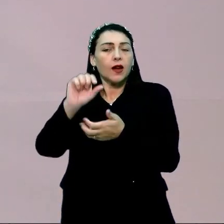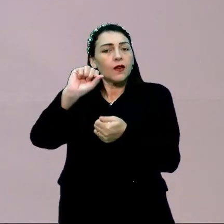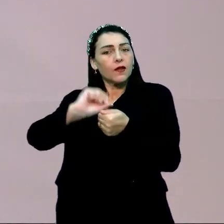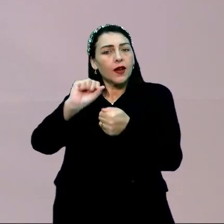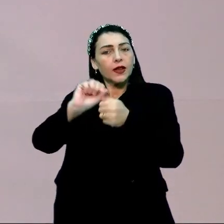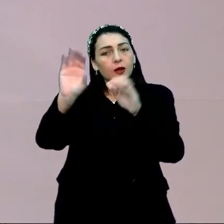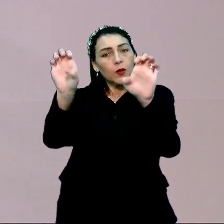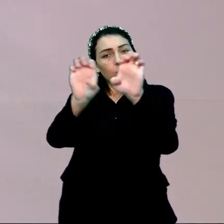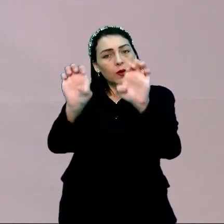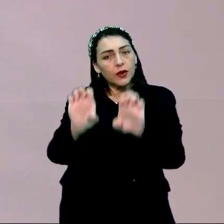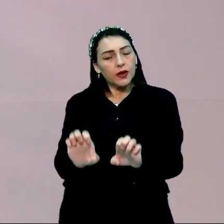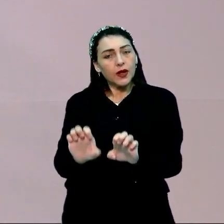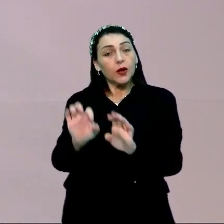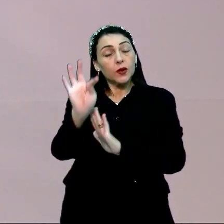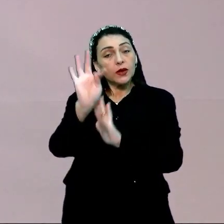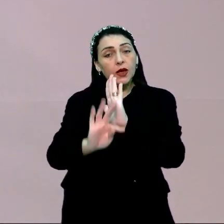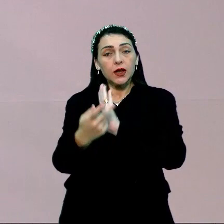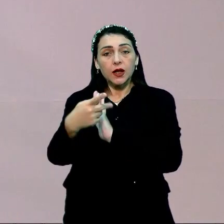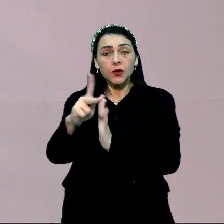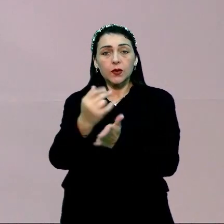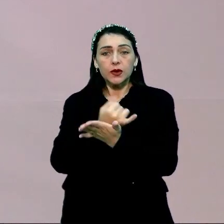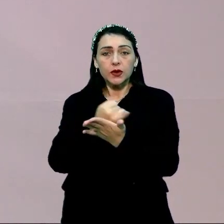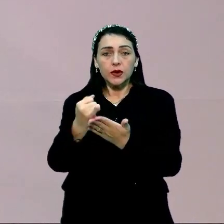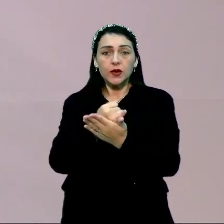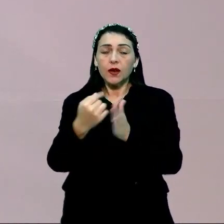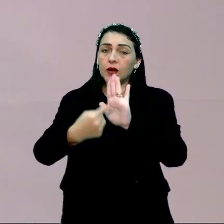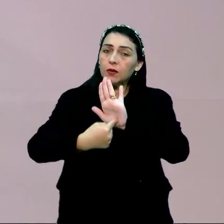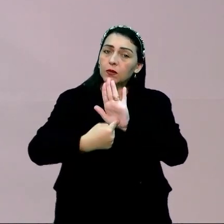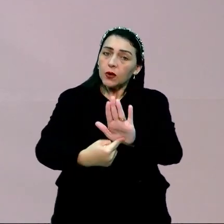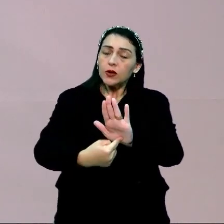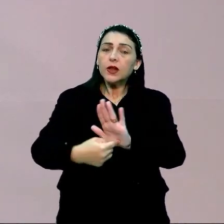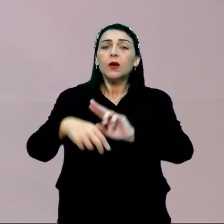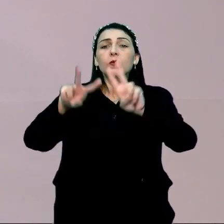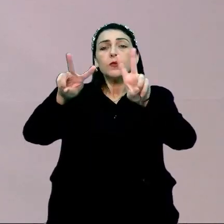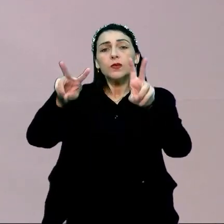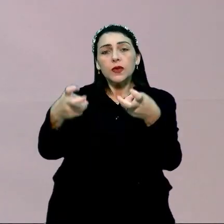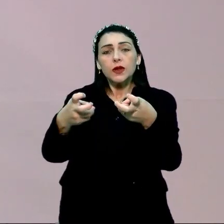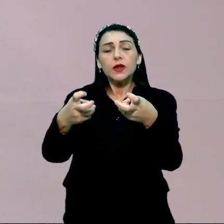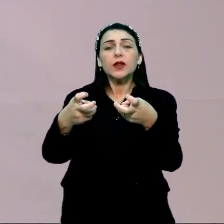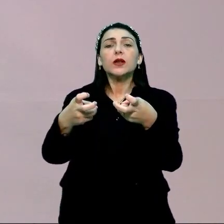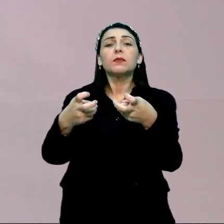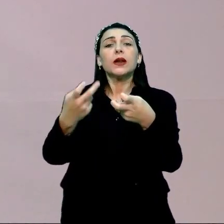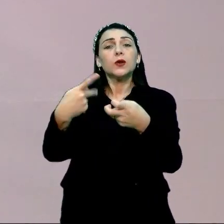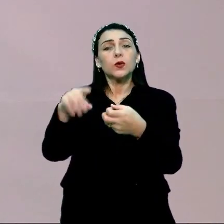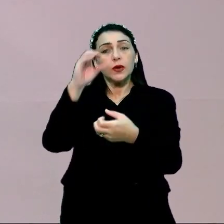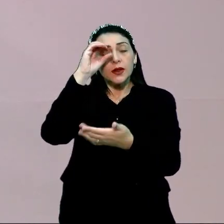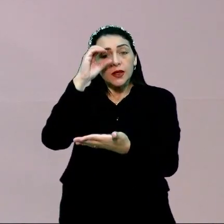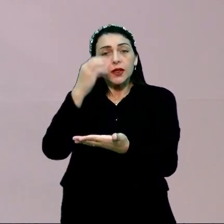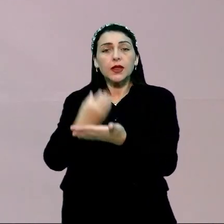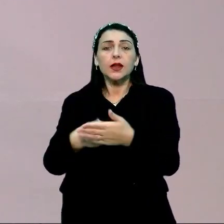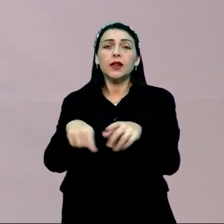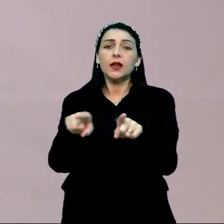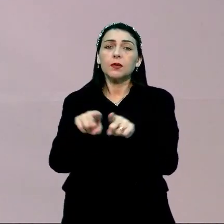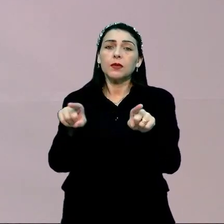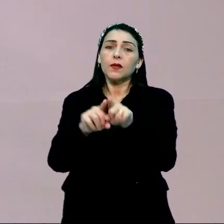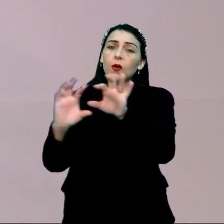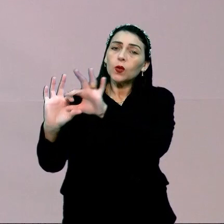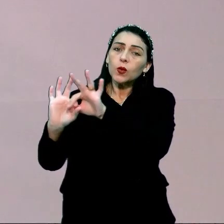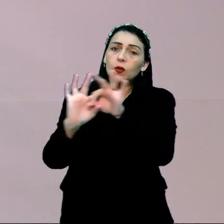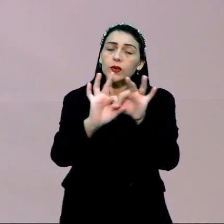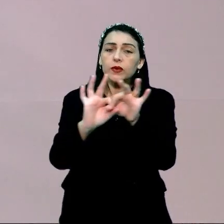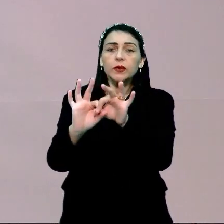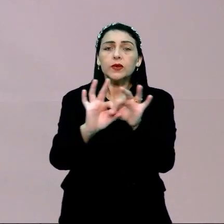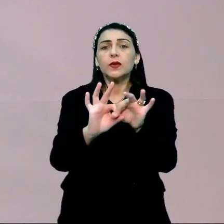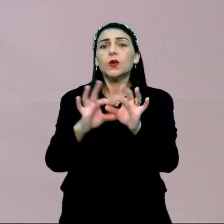o esqueleto do seu texto na sua introdução. Você vai apresentar o seu tema, a sua tese, você vai